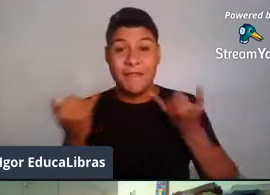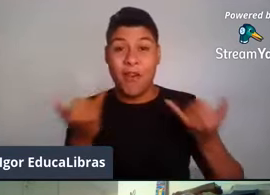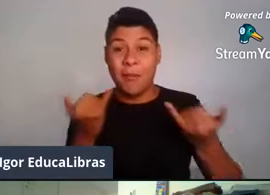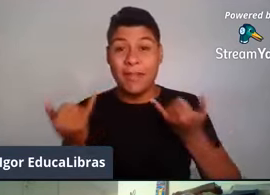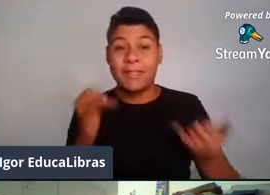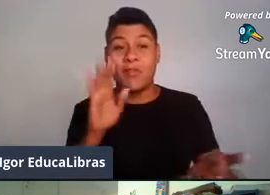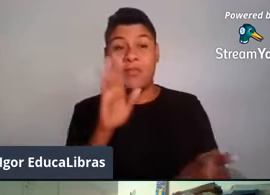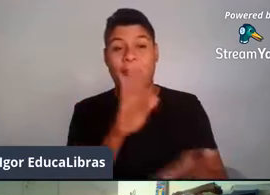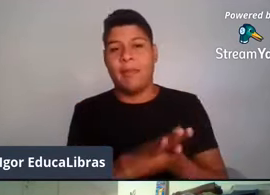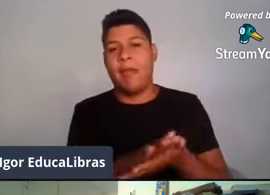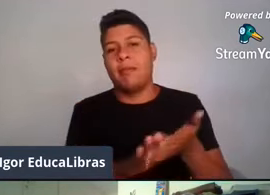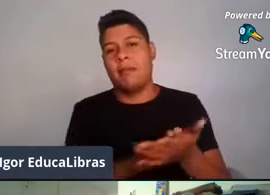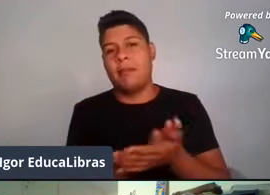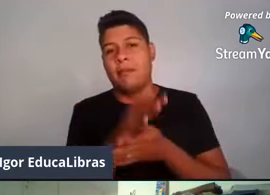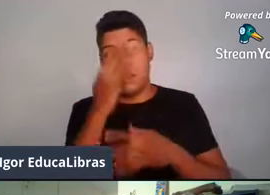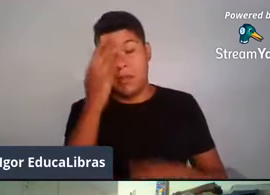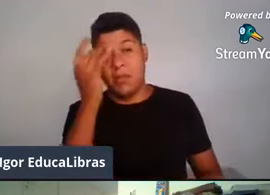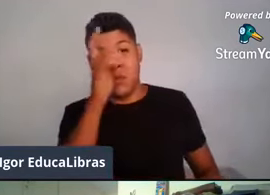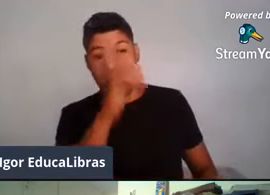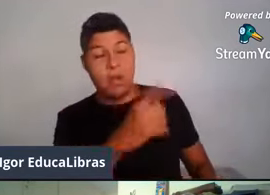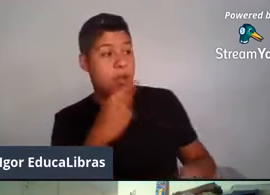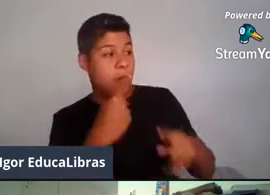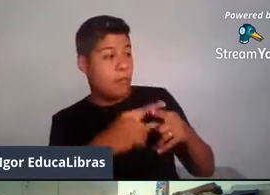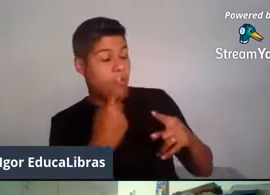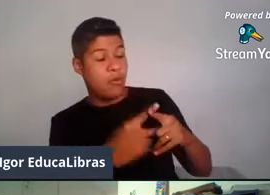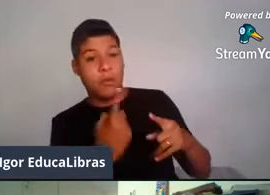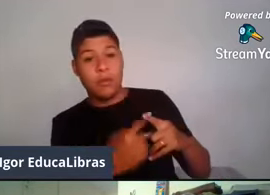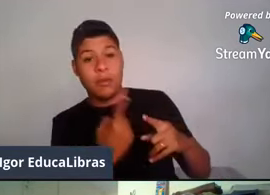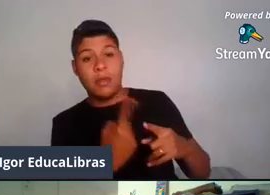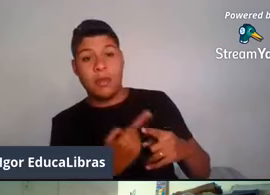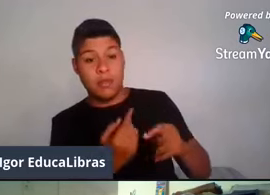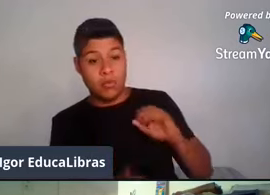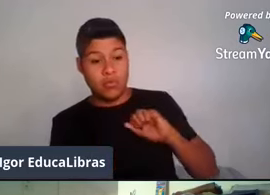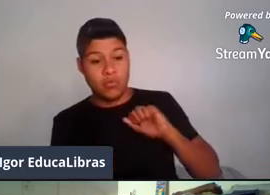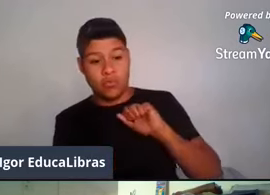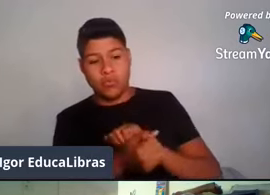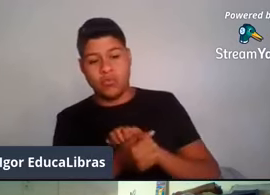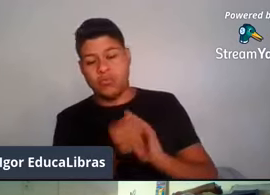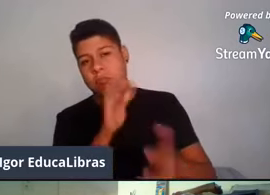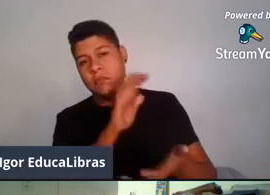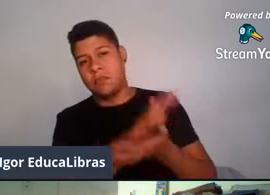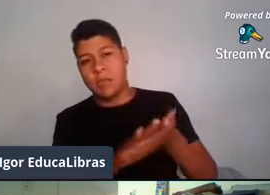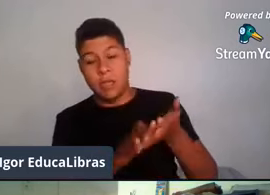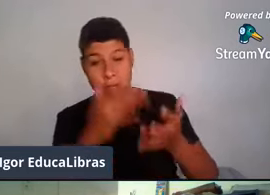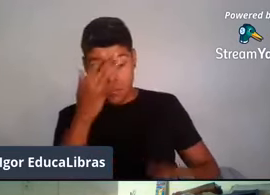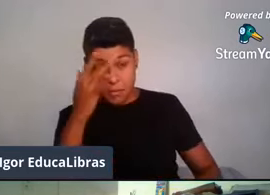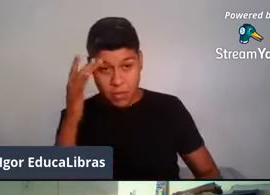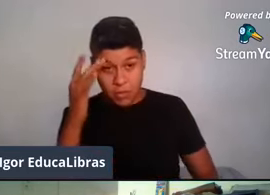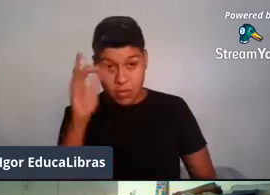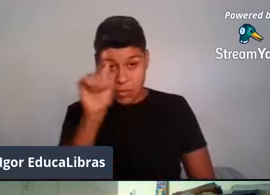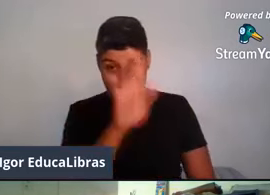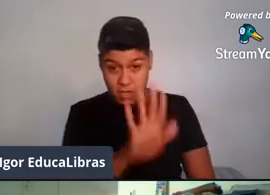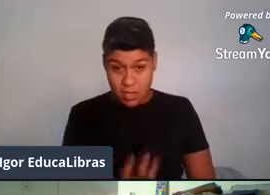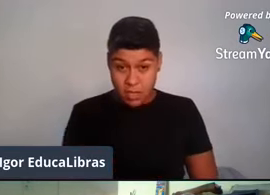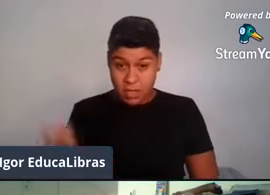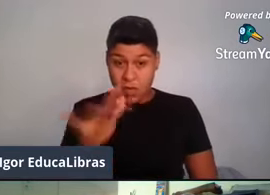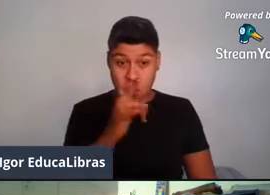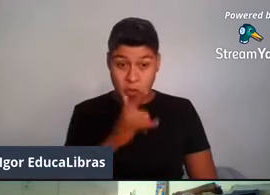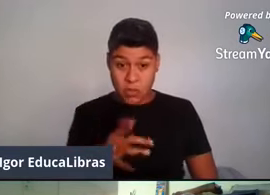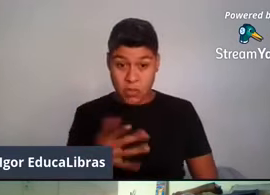essa pessoa, até porque ela está fora do nosso radar. As pessoas com deficiência em geral, quando elas se incluem,